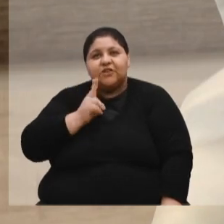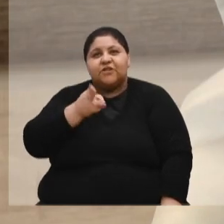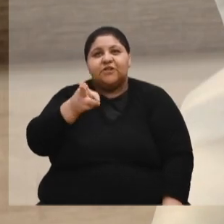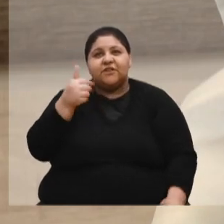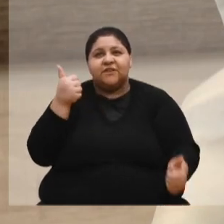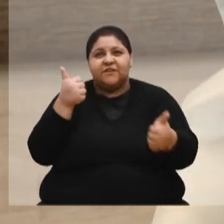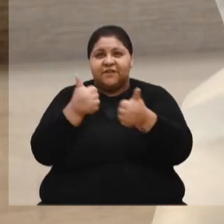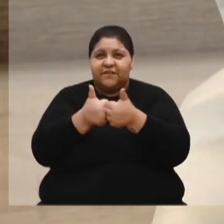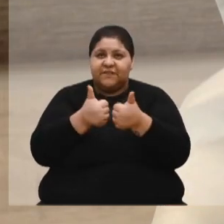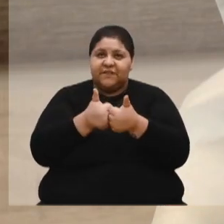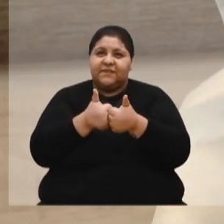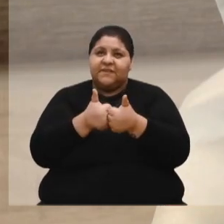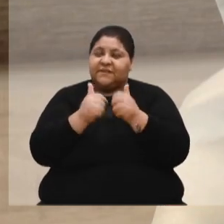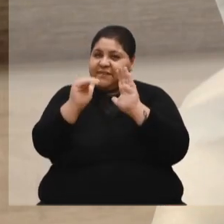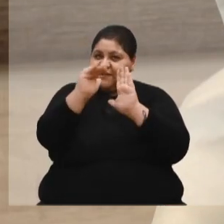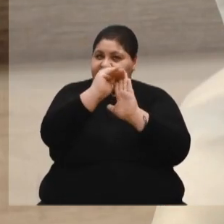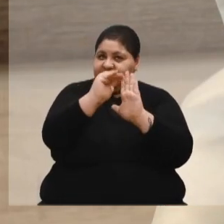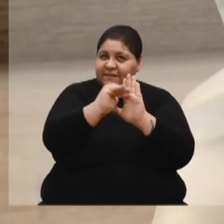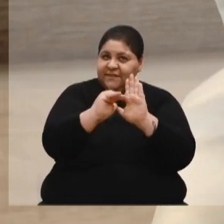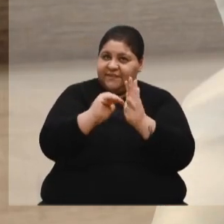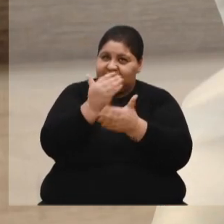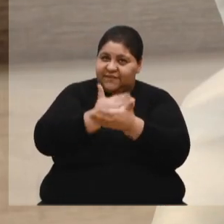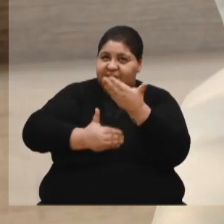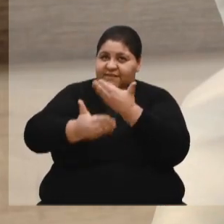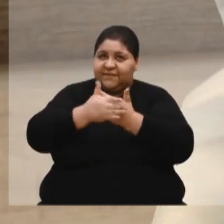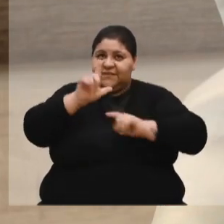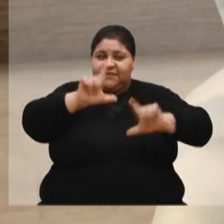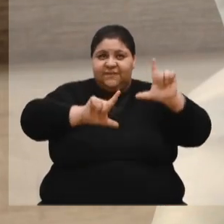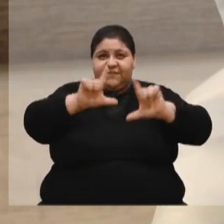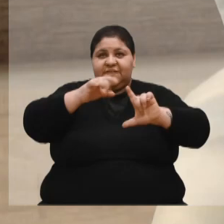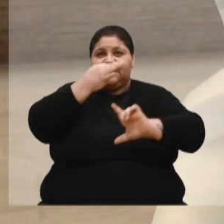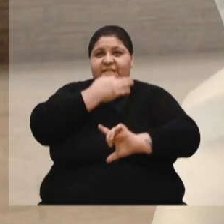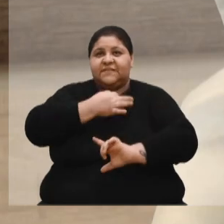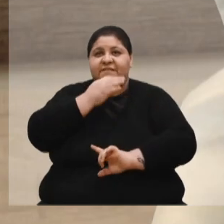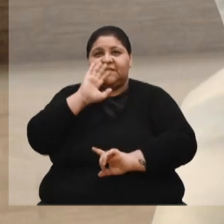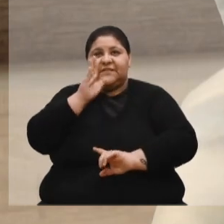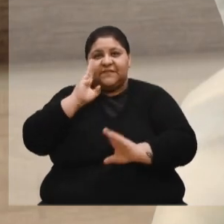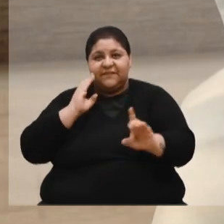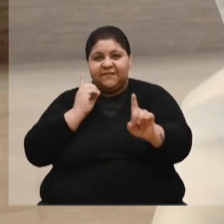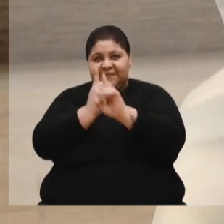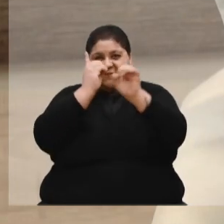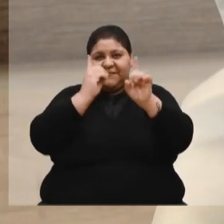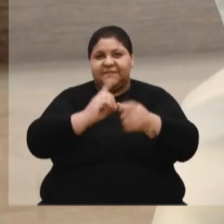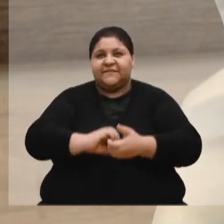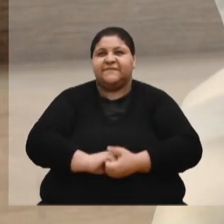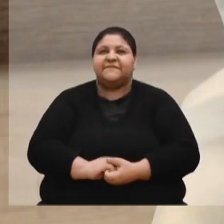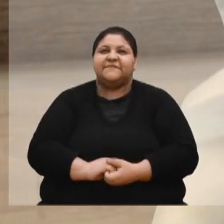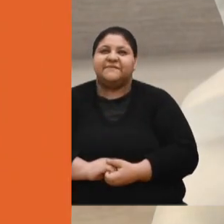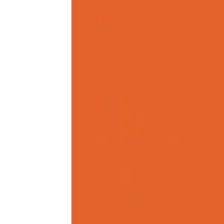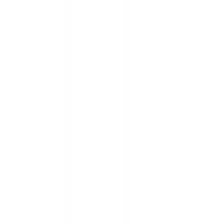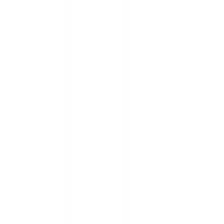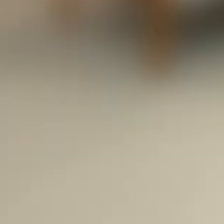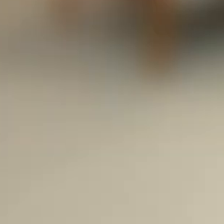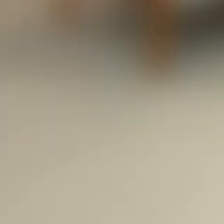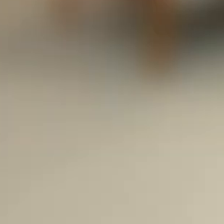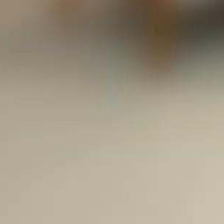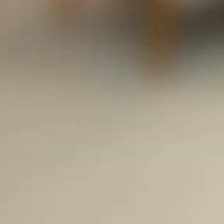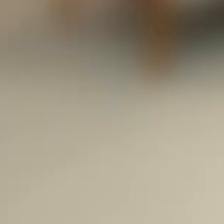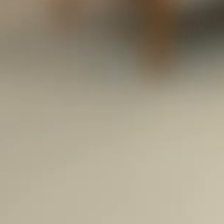conosco na programação toda da TV Câmara Caxias. Até o próximo Café com Letras.